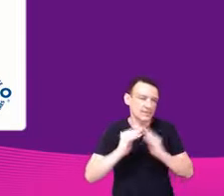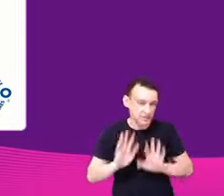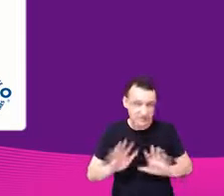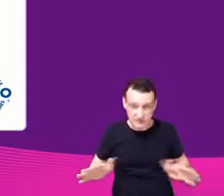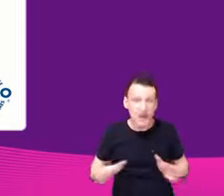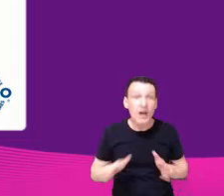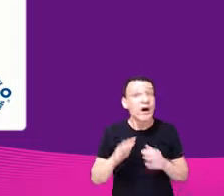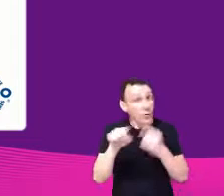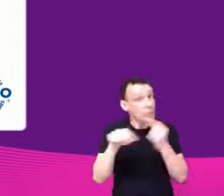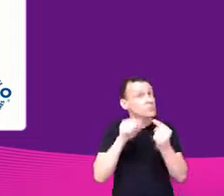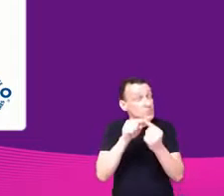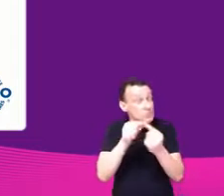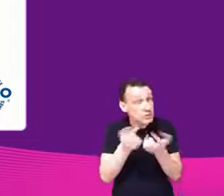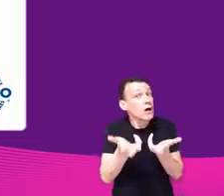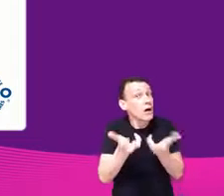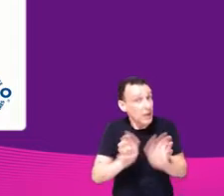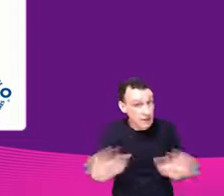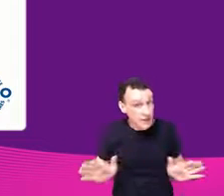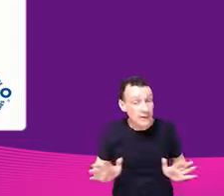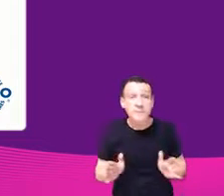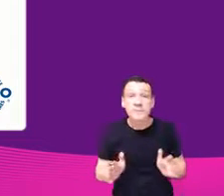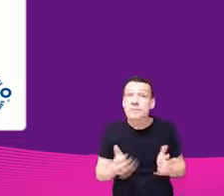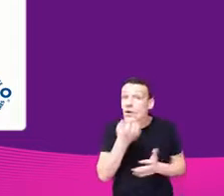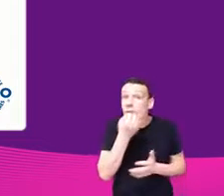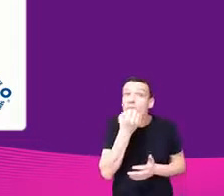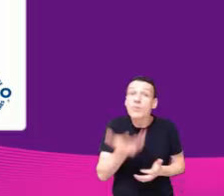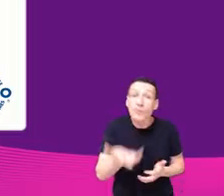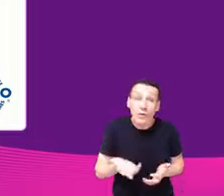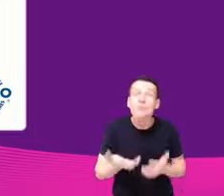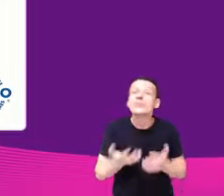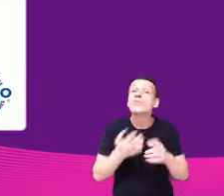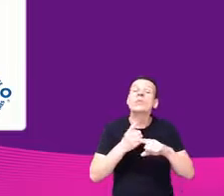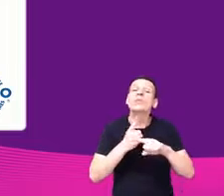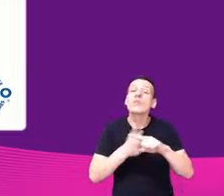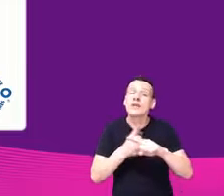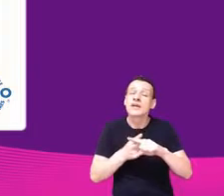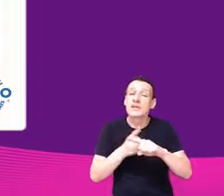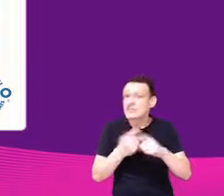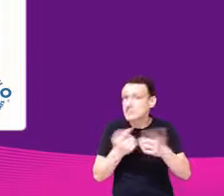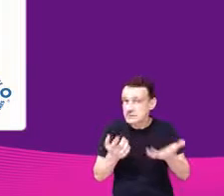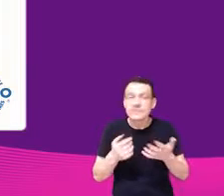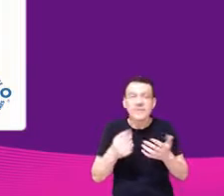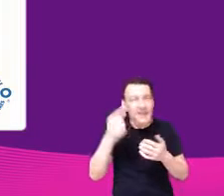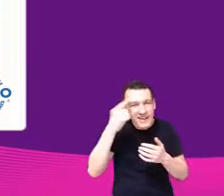objetivo e que ilustram, né, muito daqueles objetivos do cuidado integrado que eu